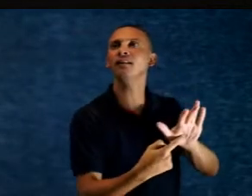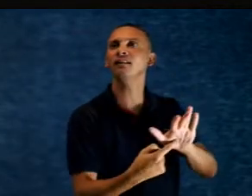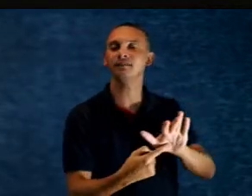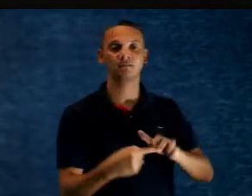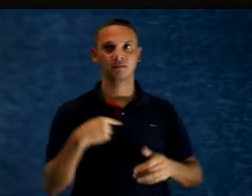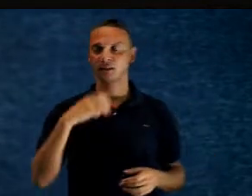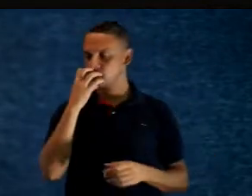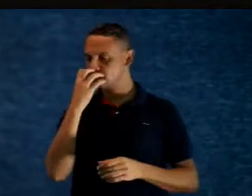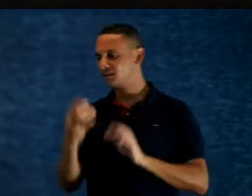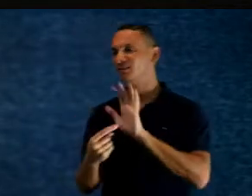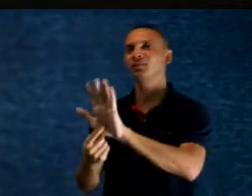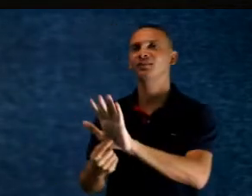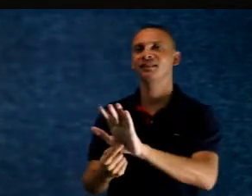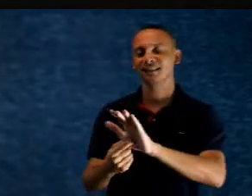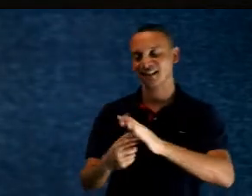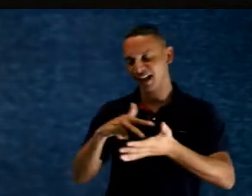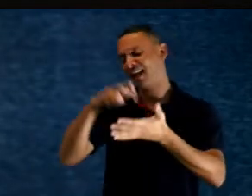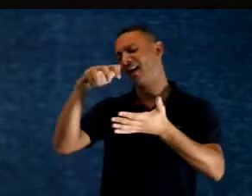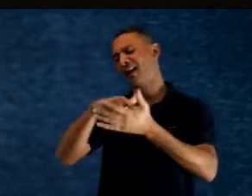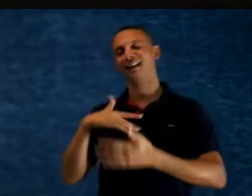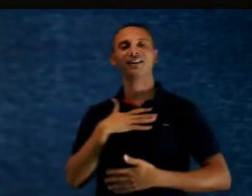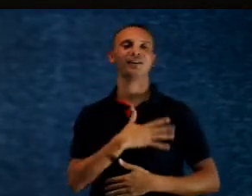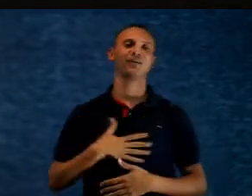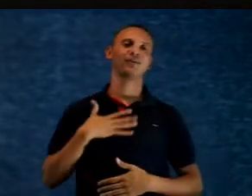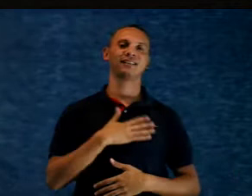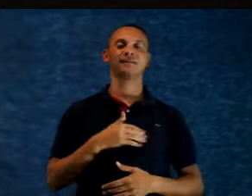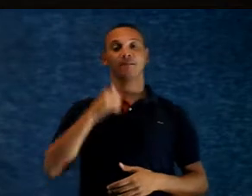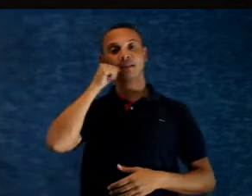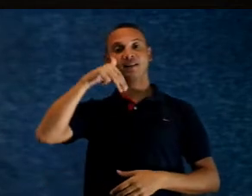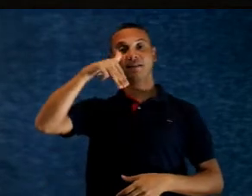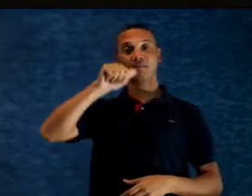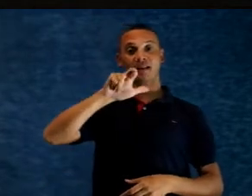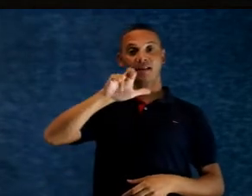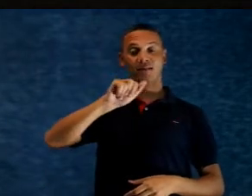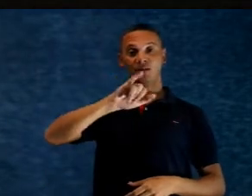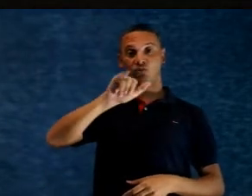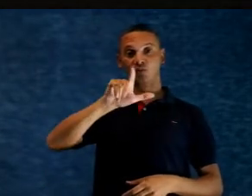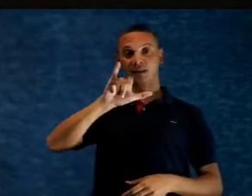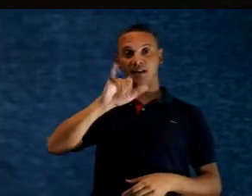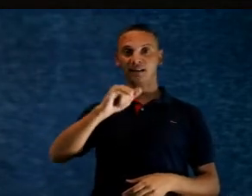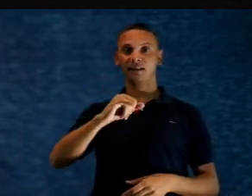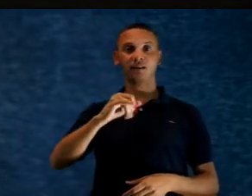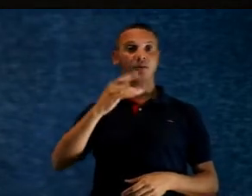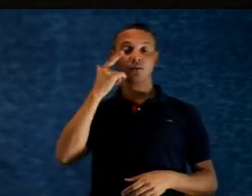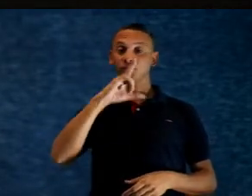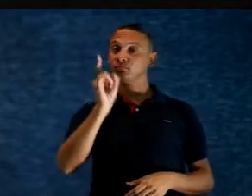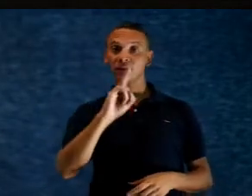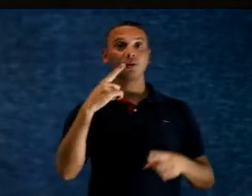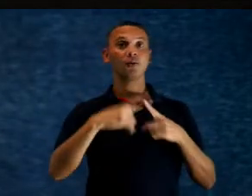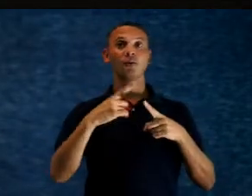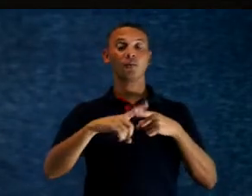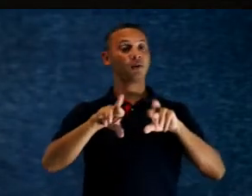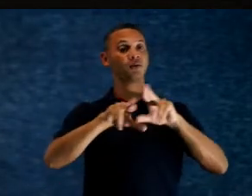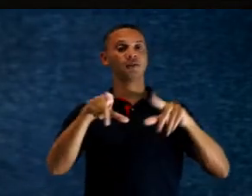humor, o possível e o impossível se entrelaçavam, me formei. A meu pai e minha mãe,